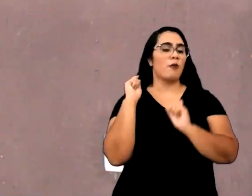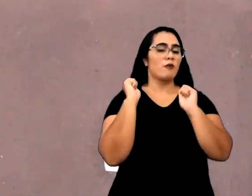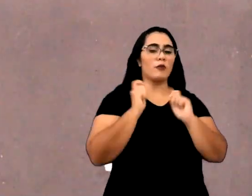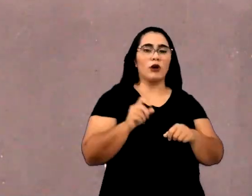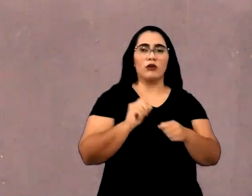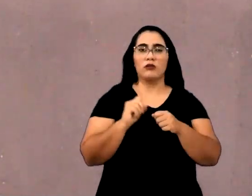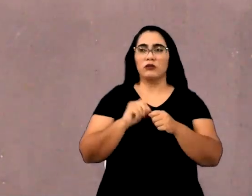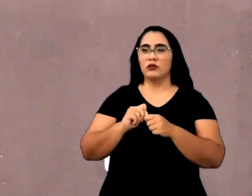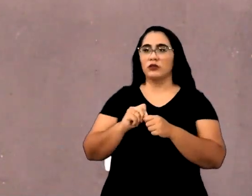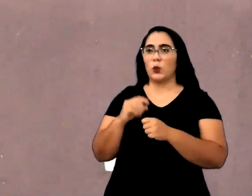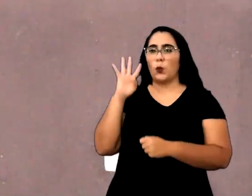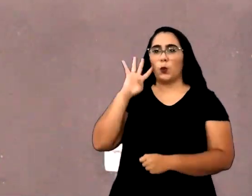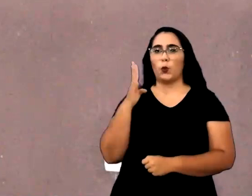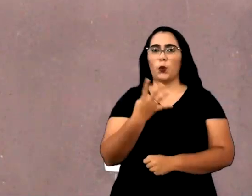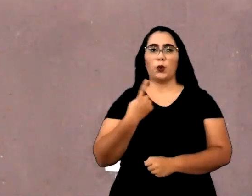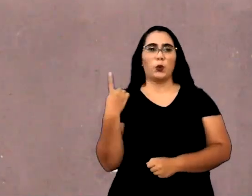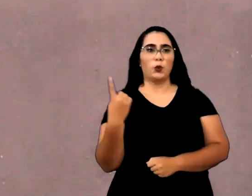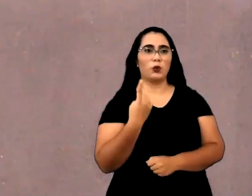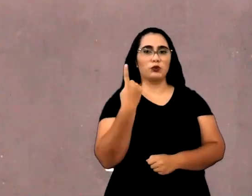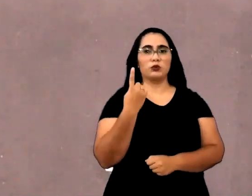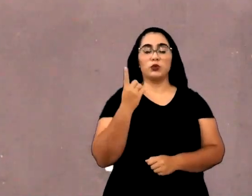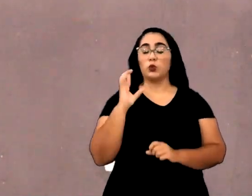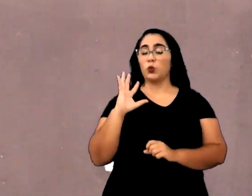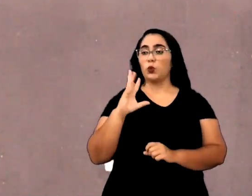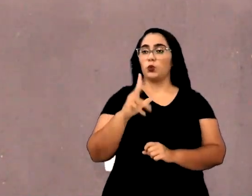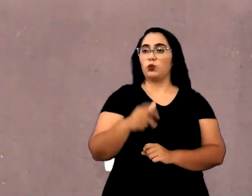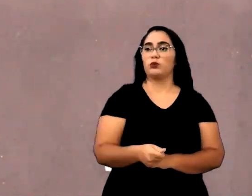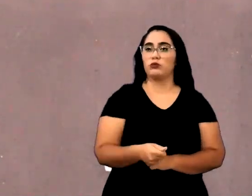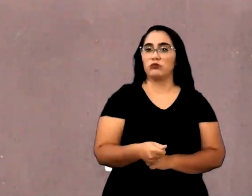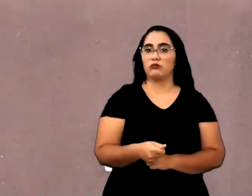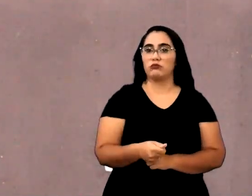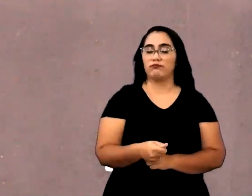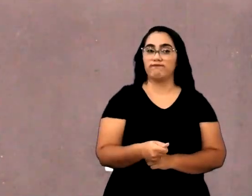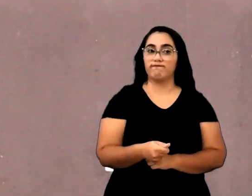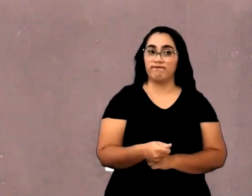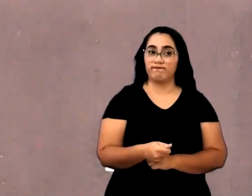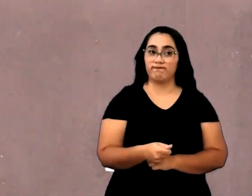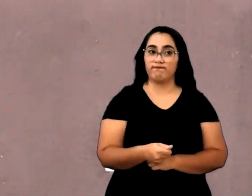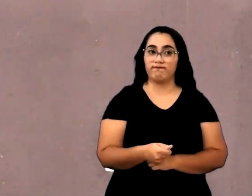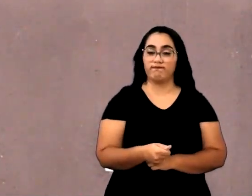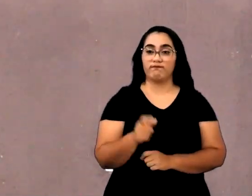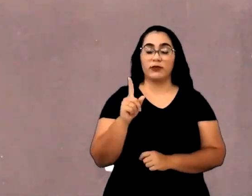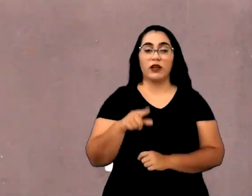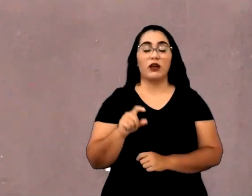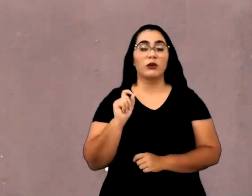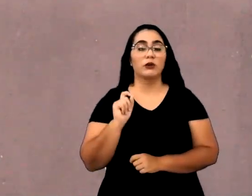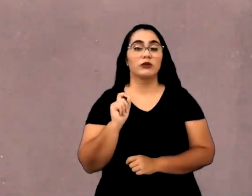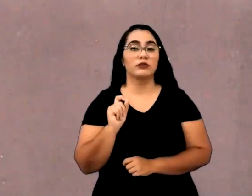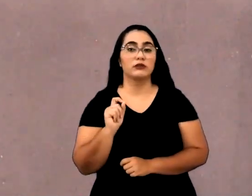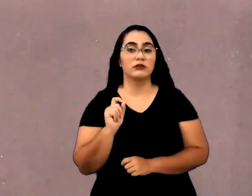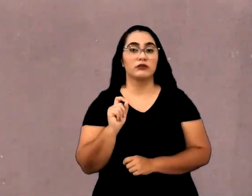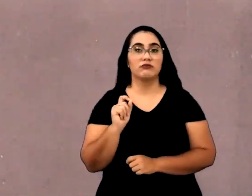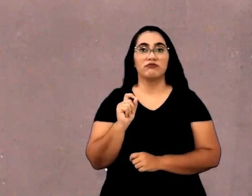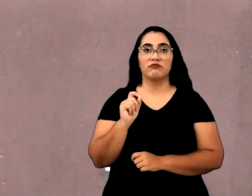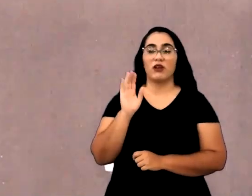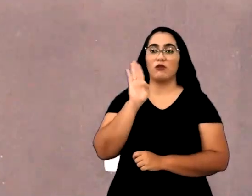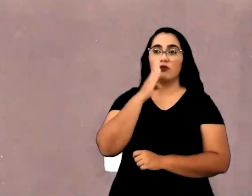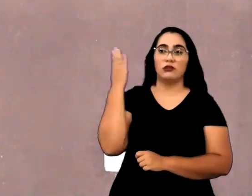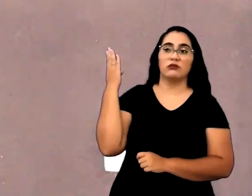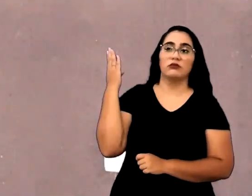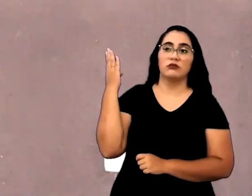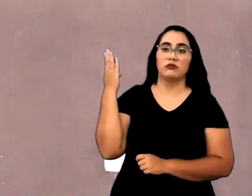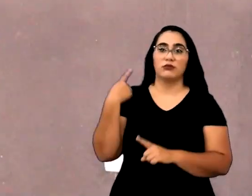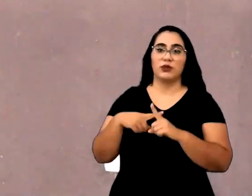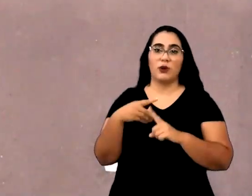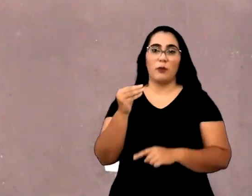tudo, ele faz tudo. E isso é a condição do engano